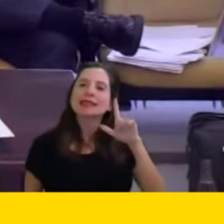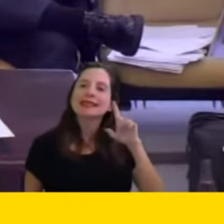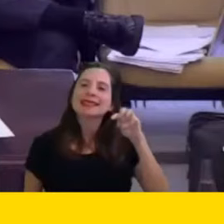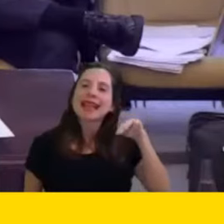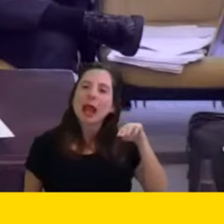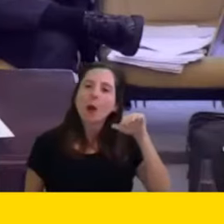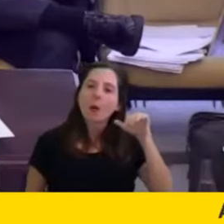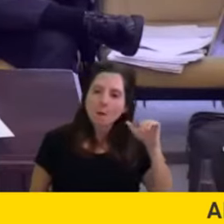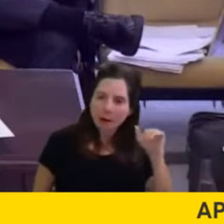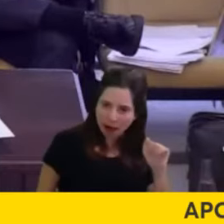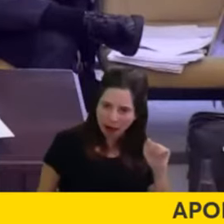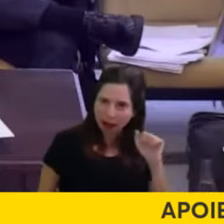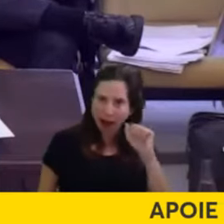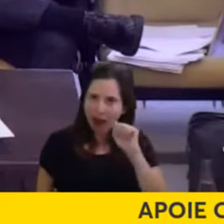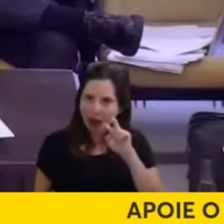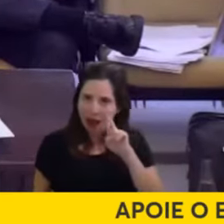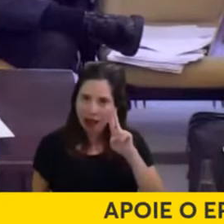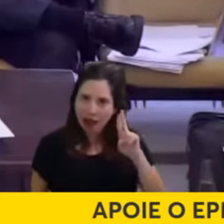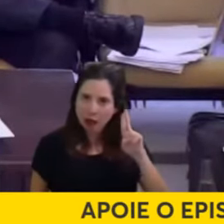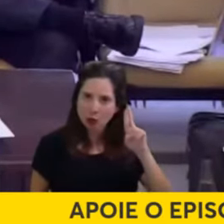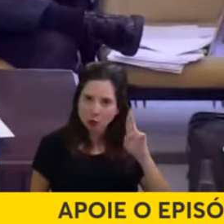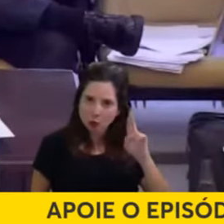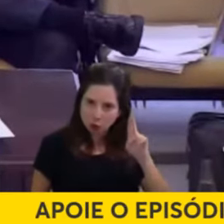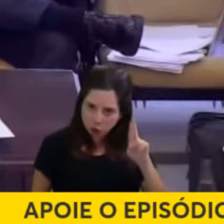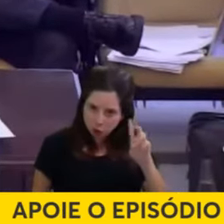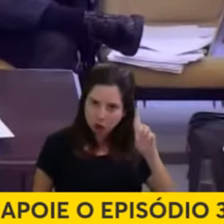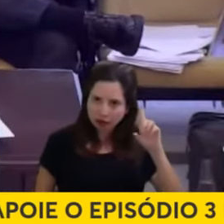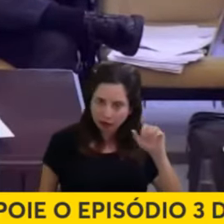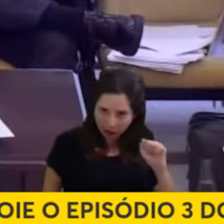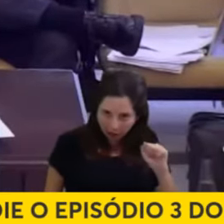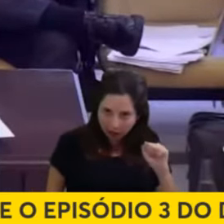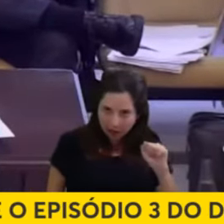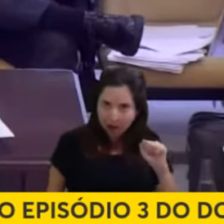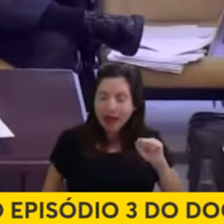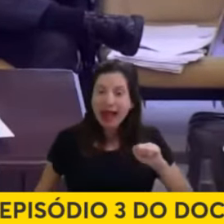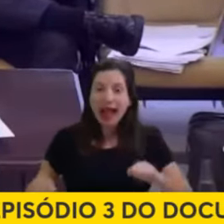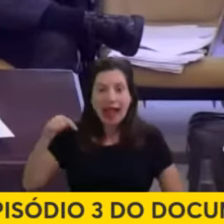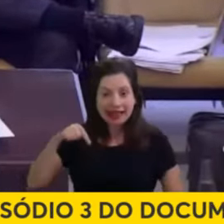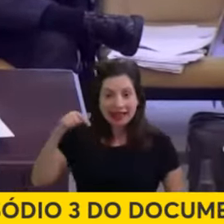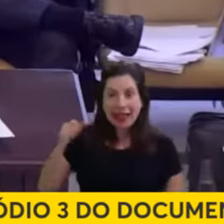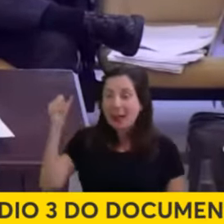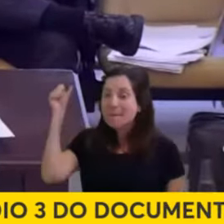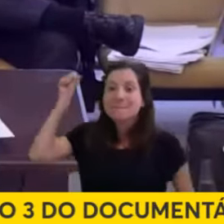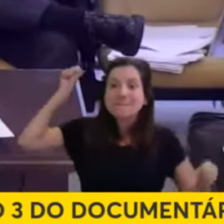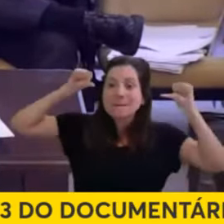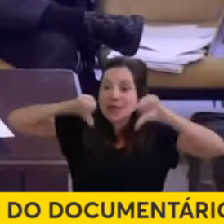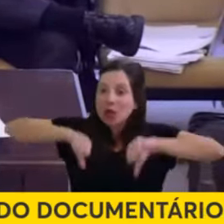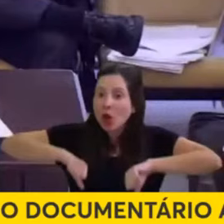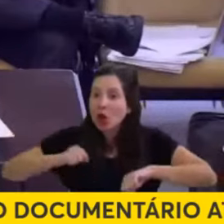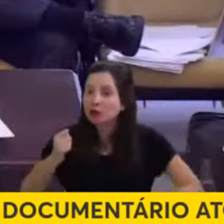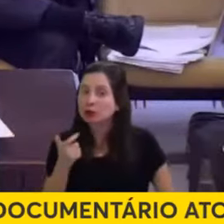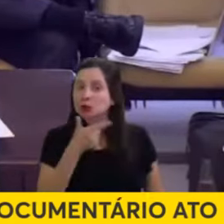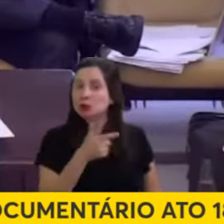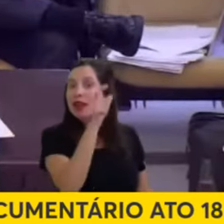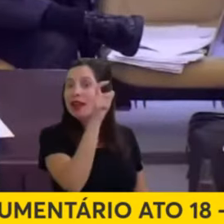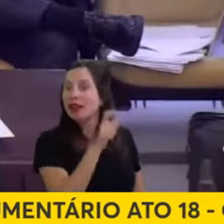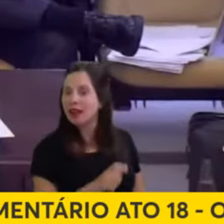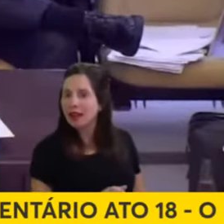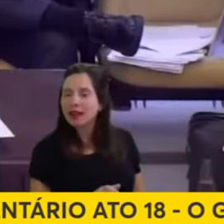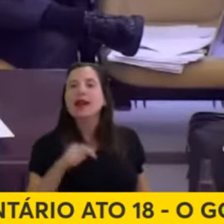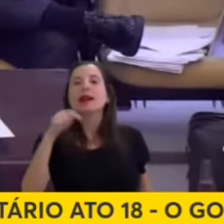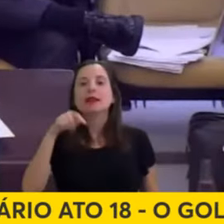mim é pior porque o volume de dinheiro é muito maior da CM ruda e nós estamos falando aqui de novo de fundo